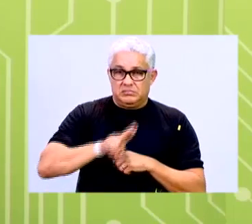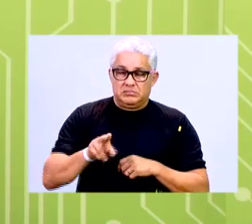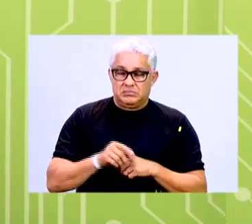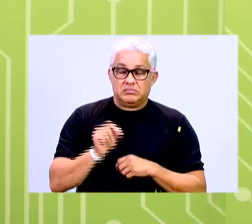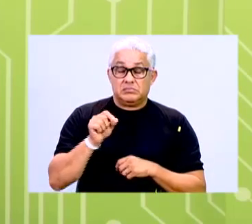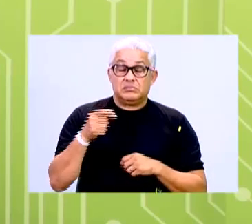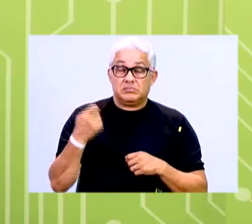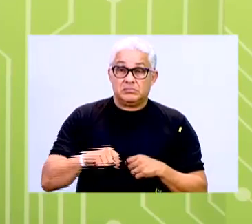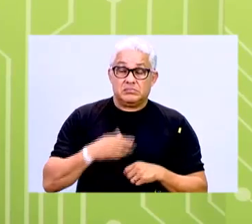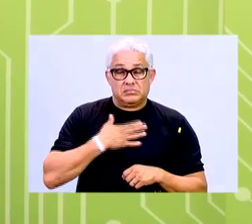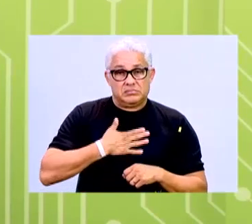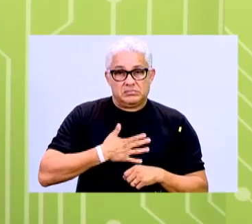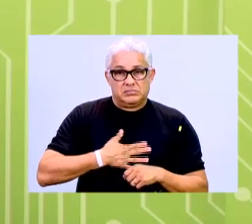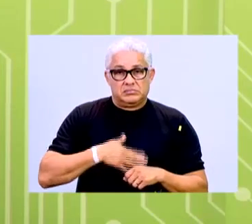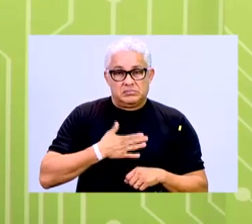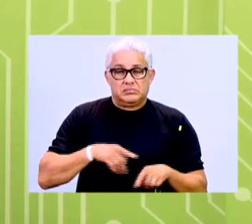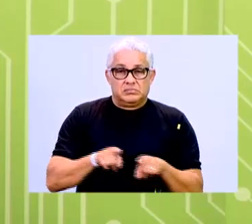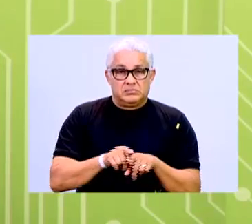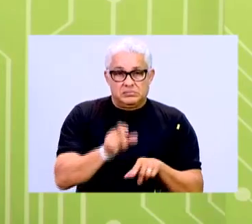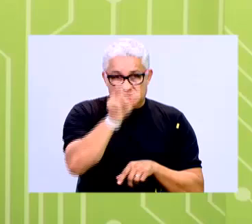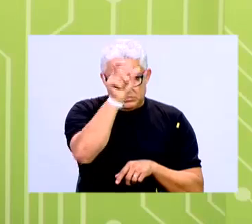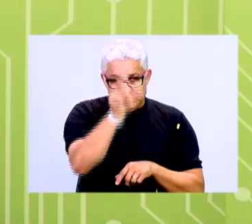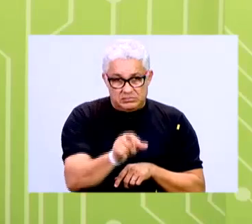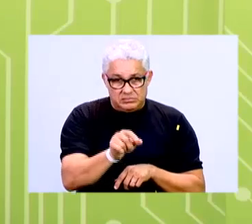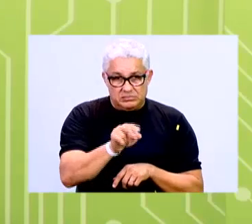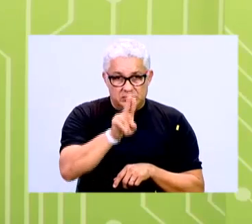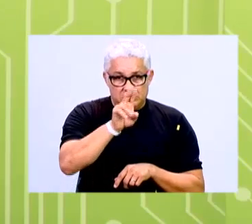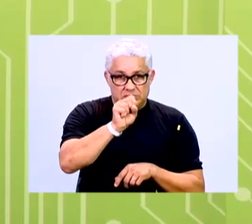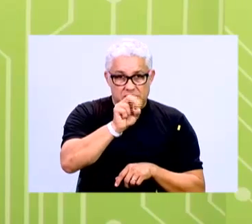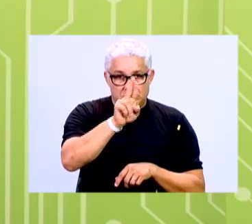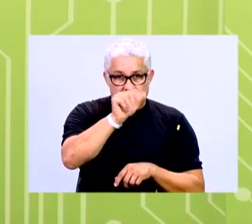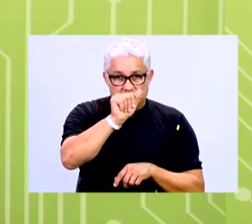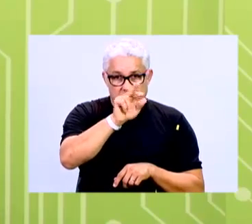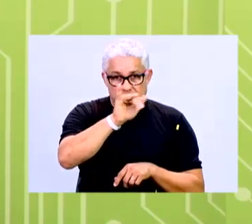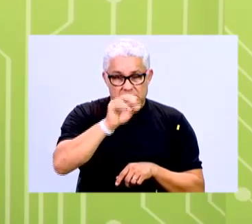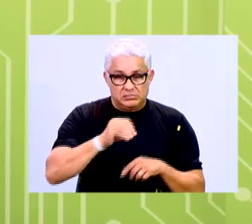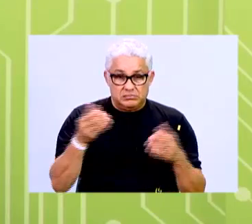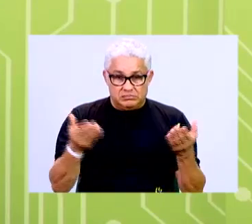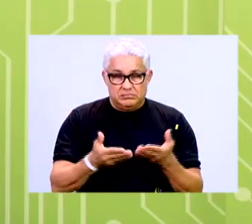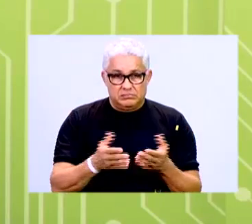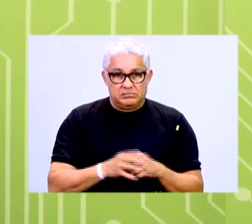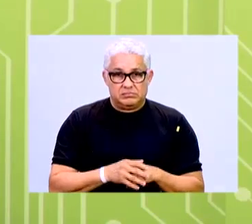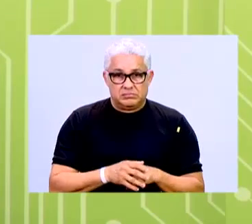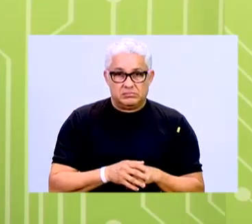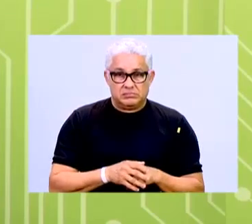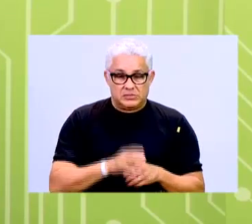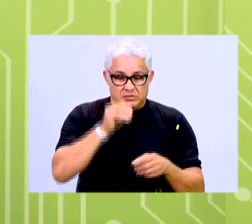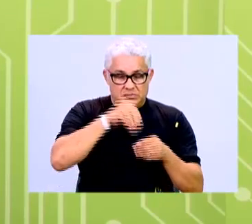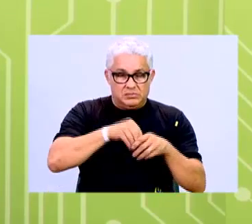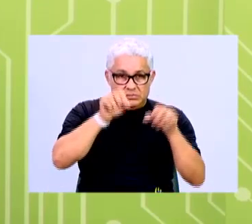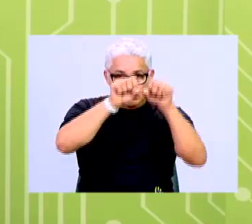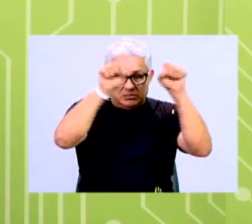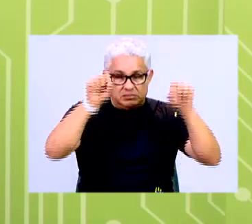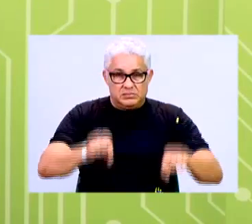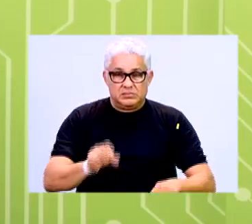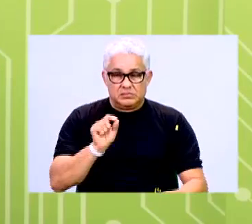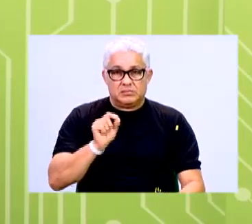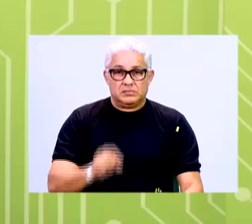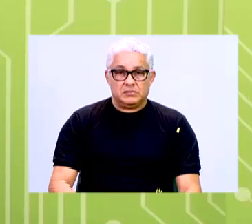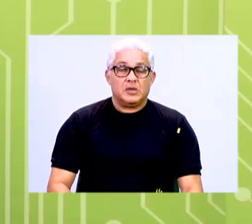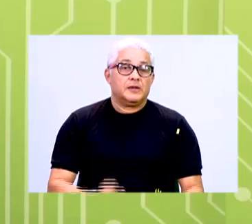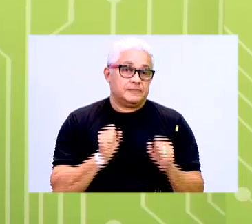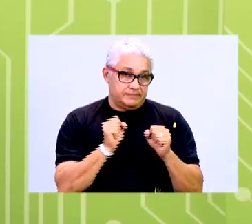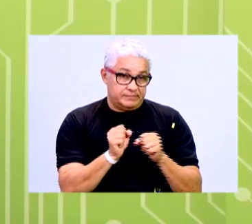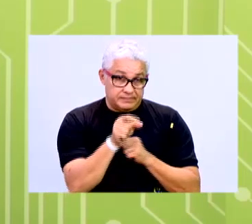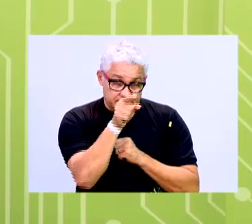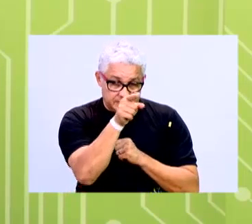que nós temos que tranquilizar também esse usuário, que não vai mais hoje considerado como usuário parte do sistema, é que ele